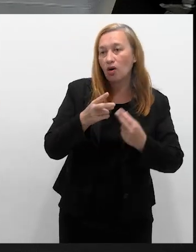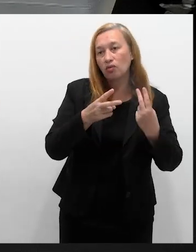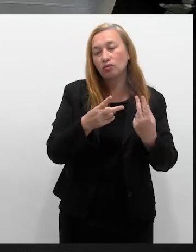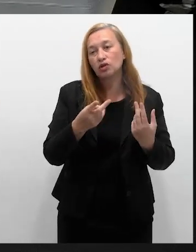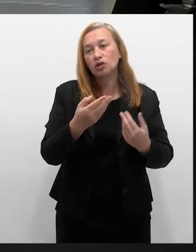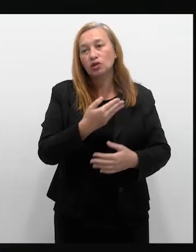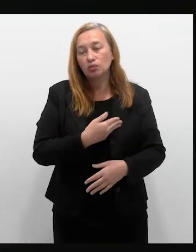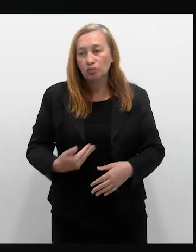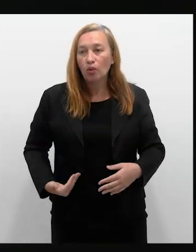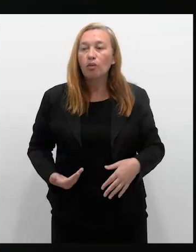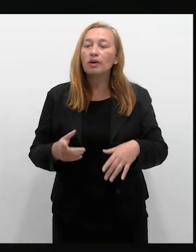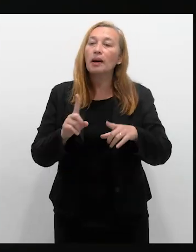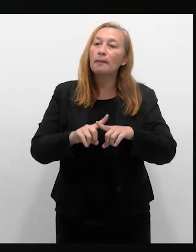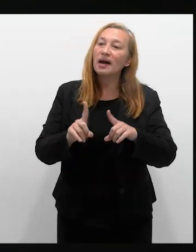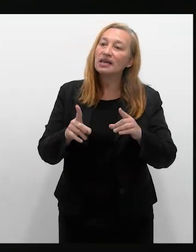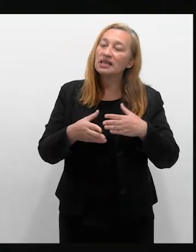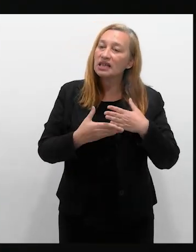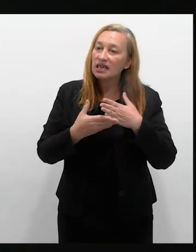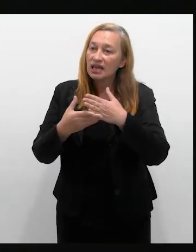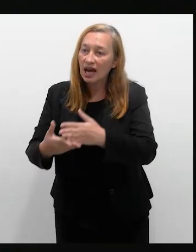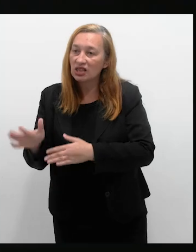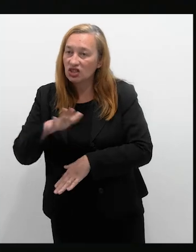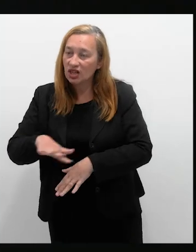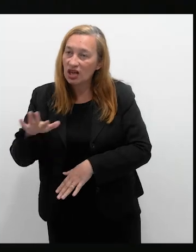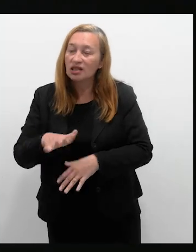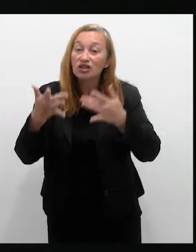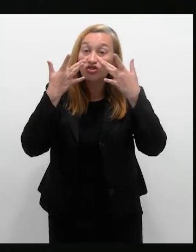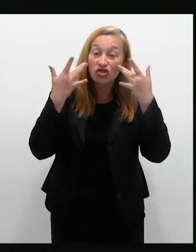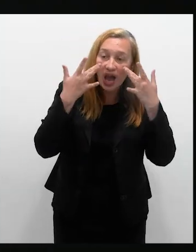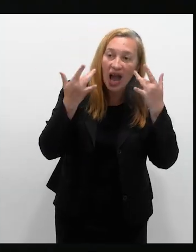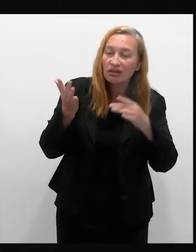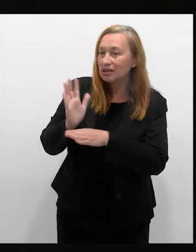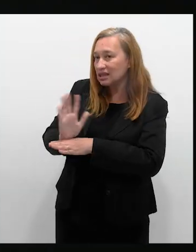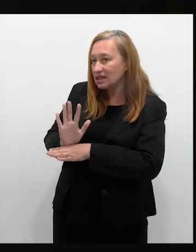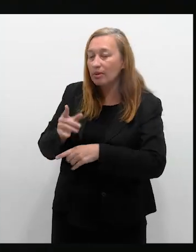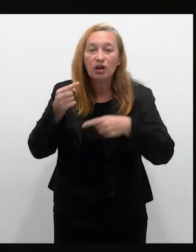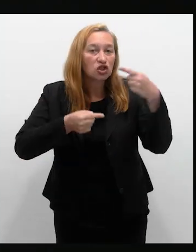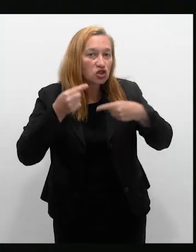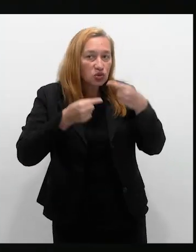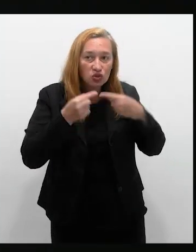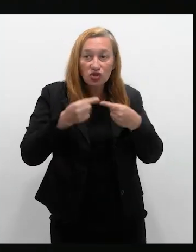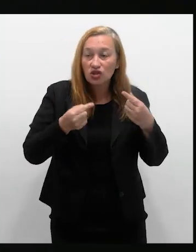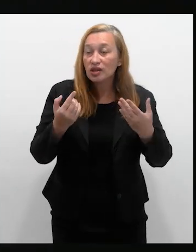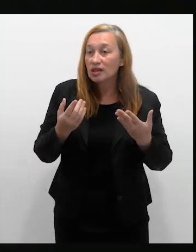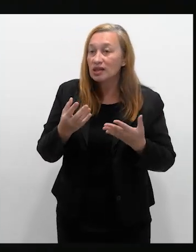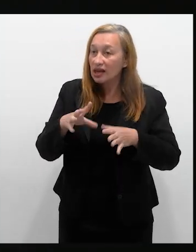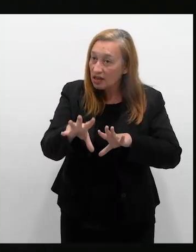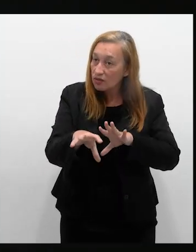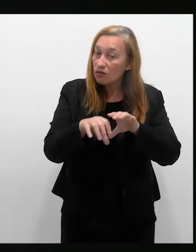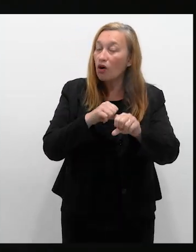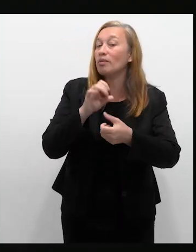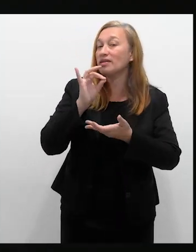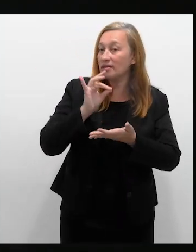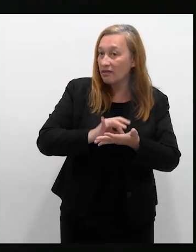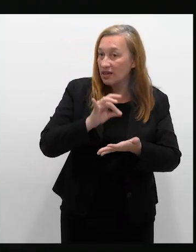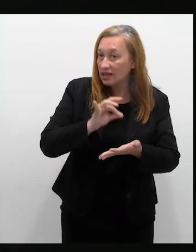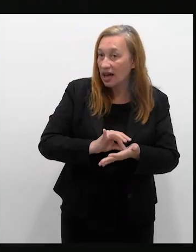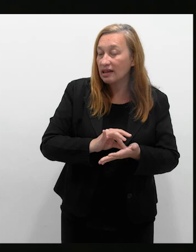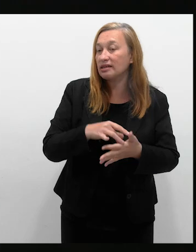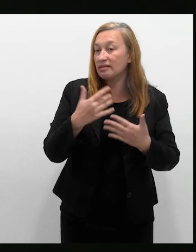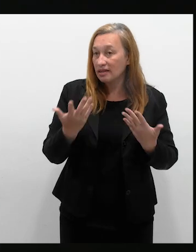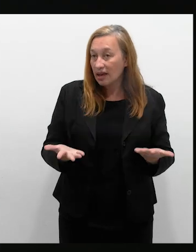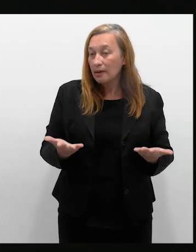pública, né? Isso é levar a criança para o teatro, levar a criança ao cinema, discutir. Isso é que forma, né?